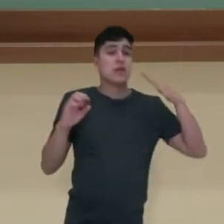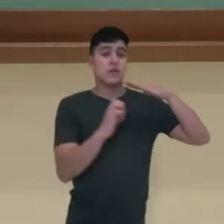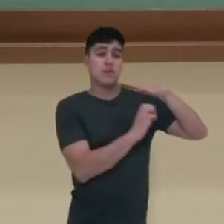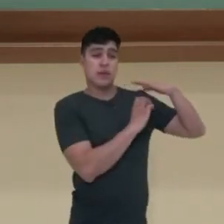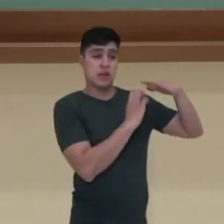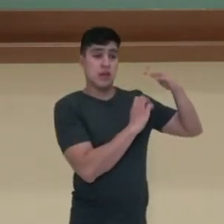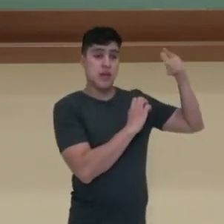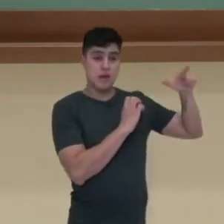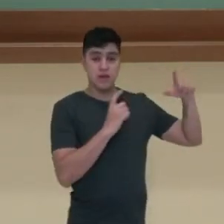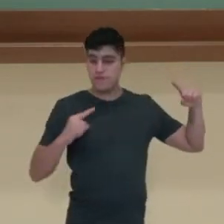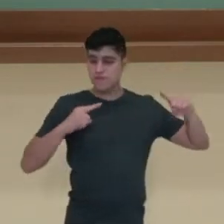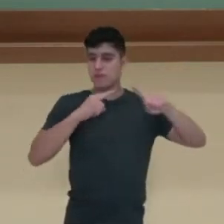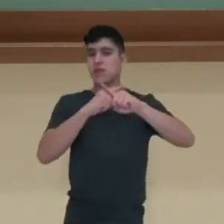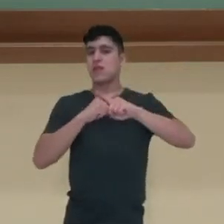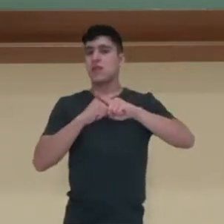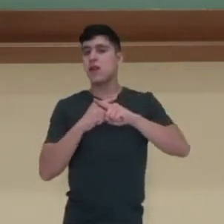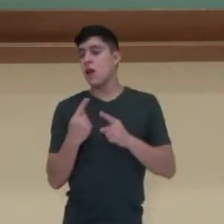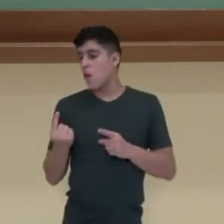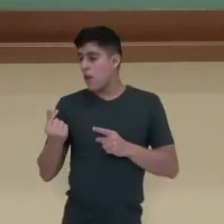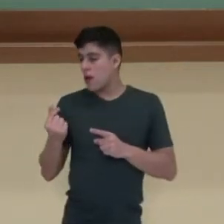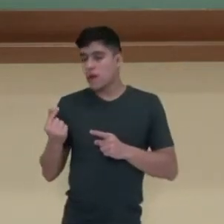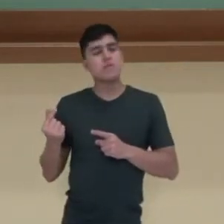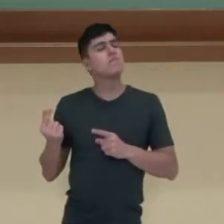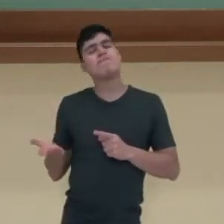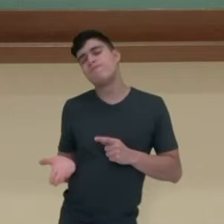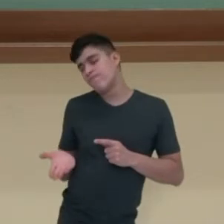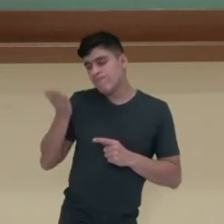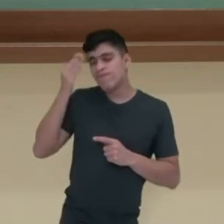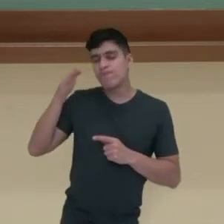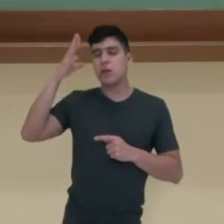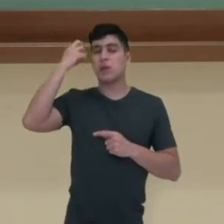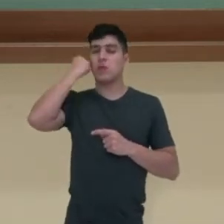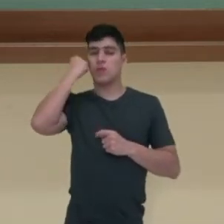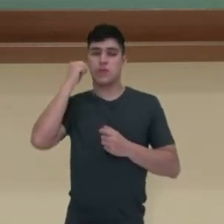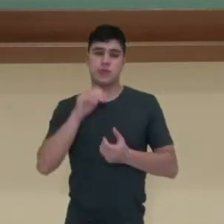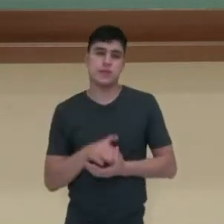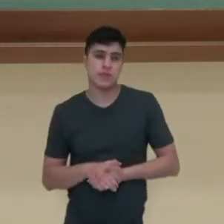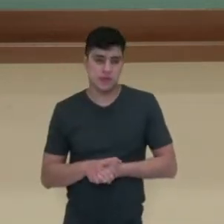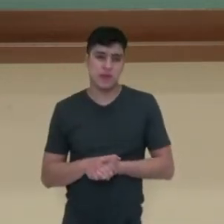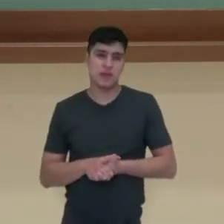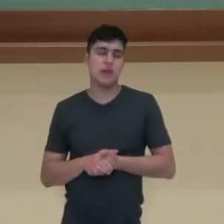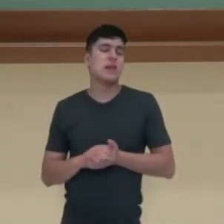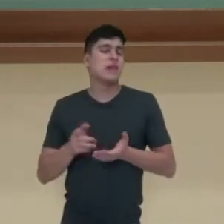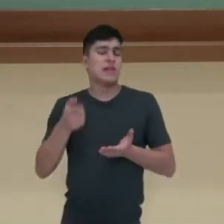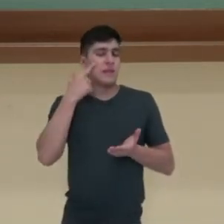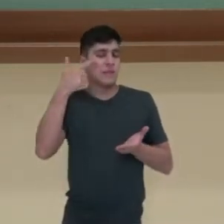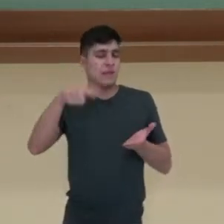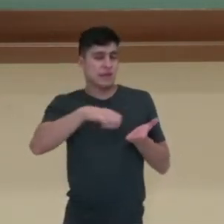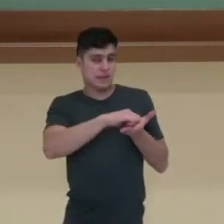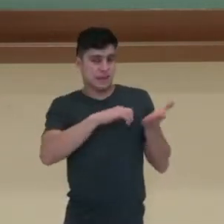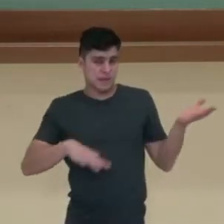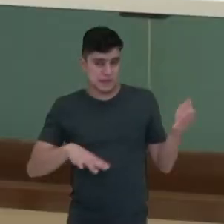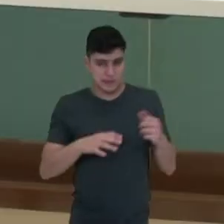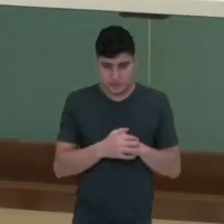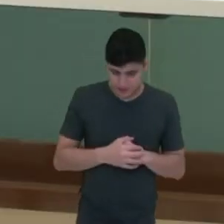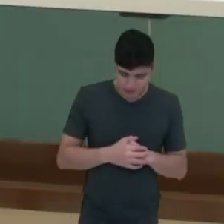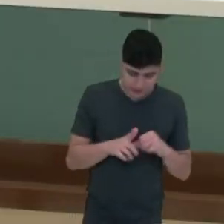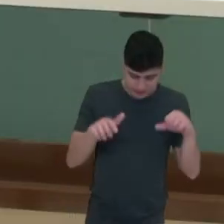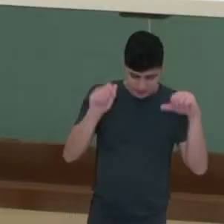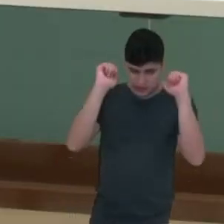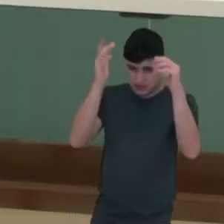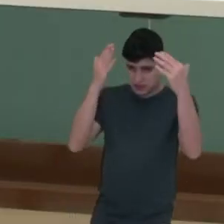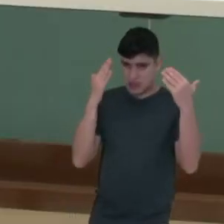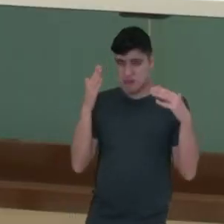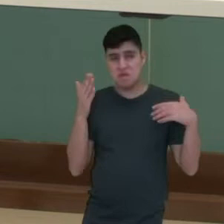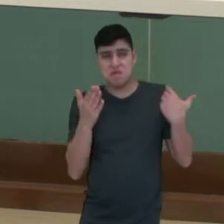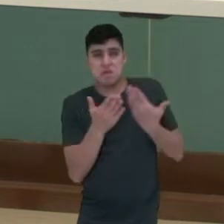qualidade do produto e subindo o preço e aumentando a margem de lucro. Vamos para mais uma atividade. Analisando o que